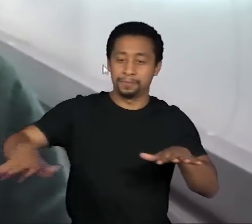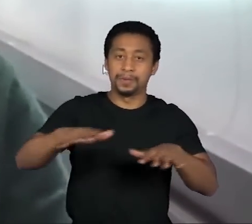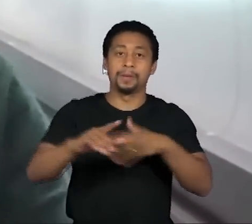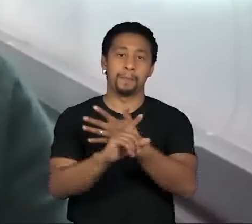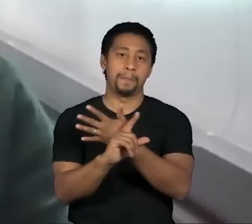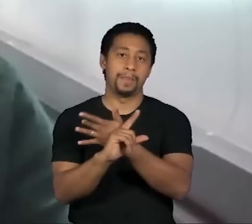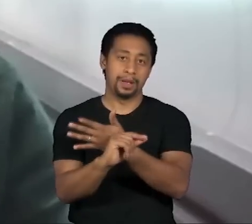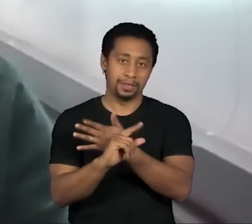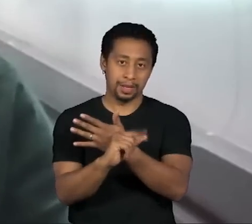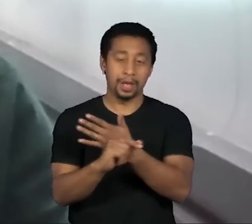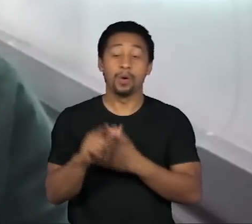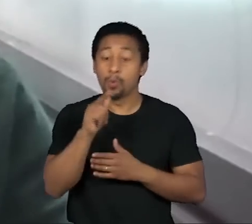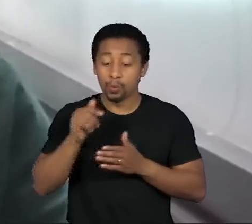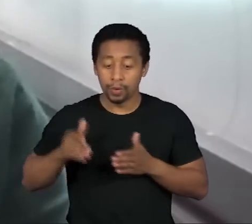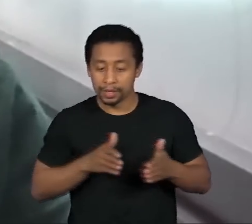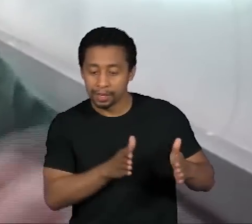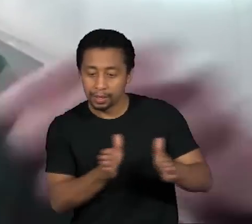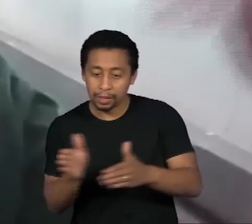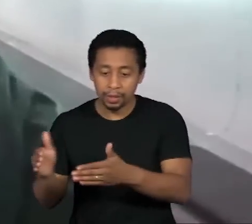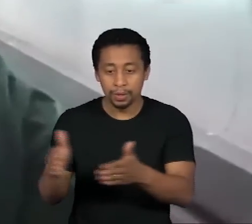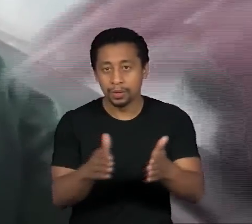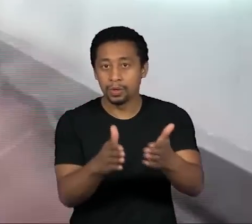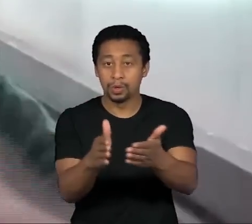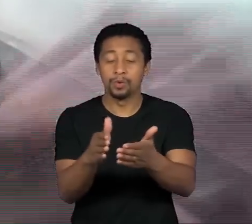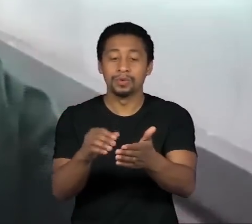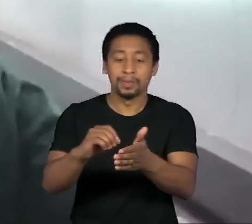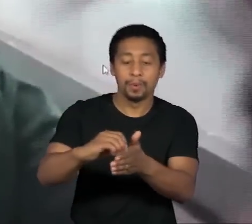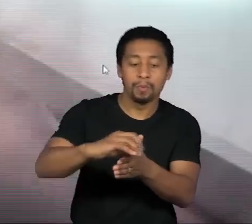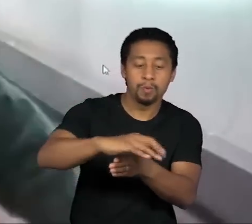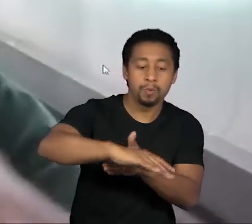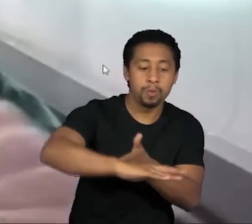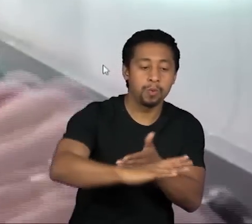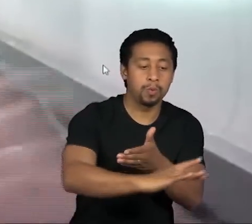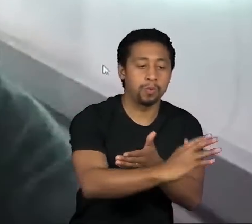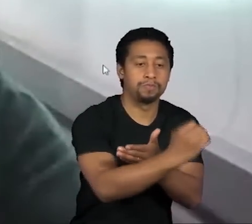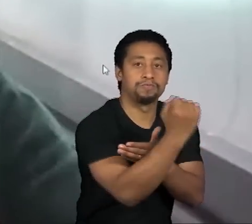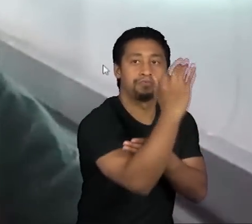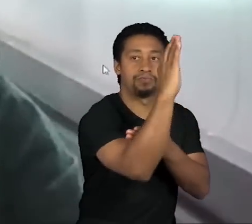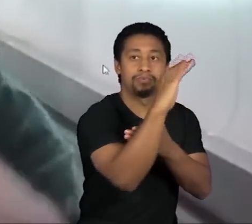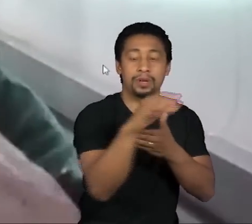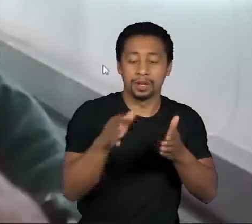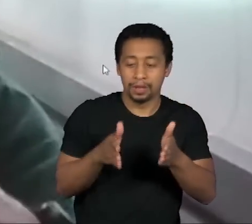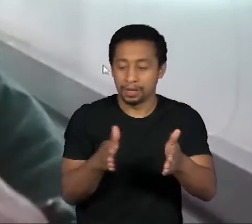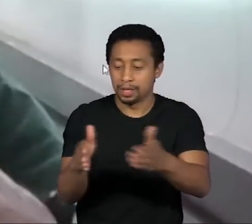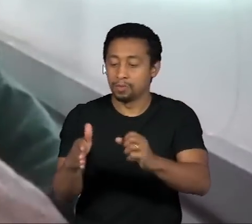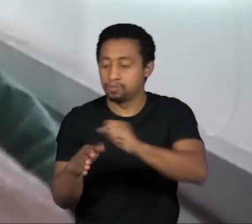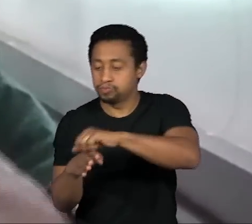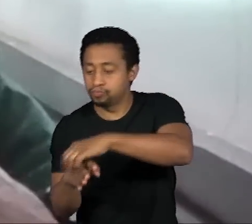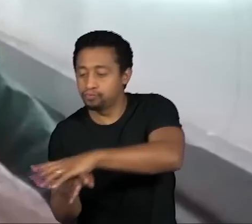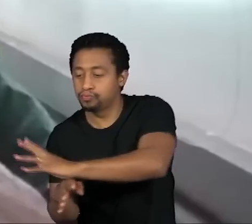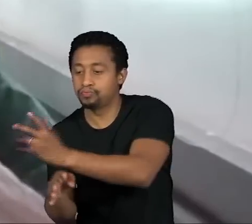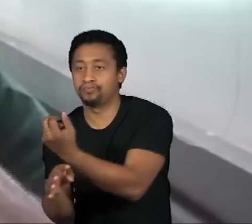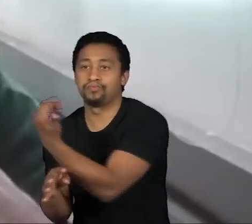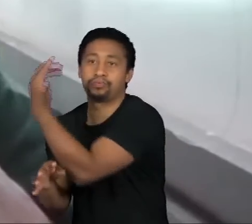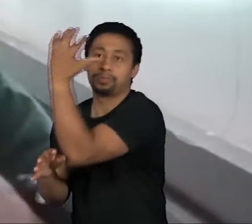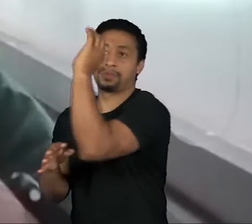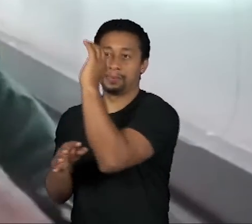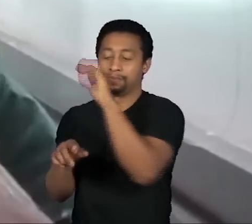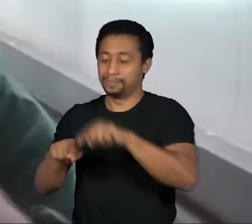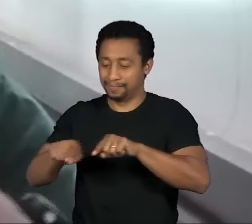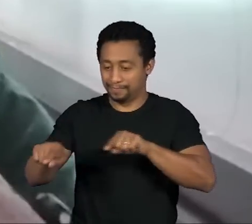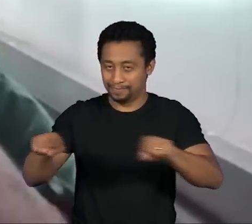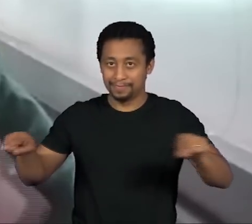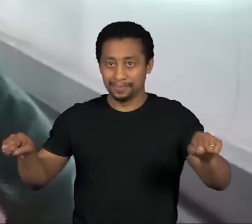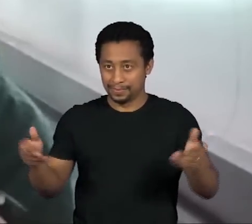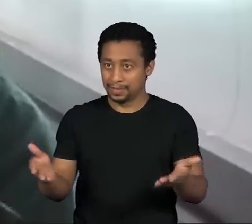são distributários, diferente dos rios de rocha, né, que convergem para um canal. No Pantanal é o contrário. Então, você tem o rio